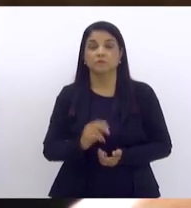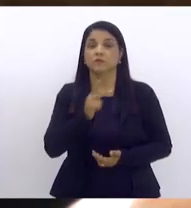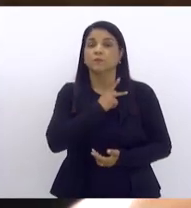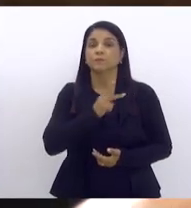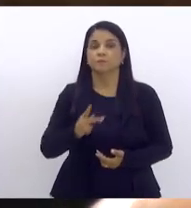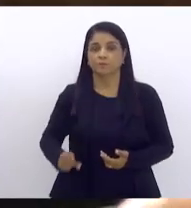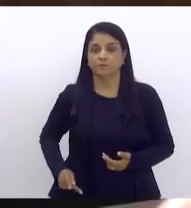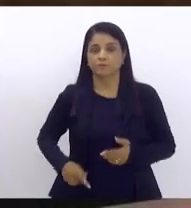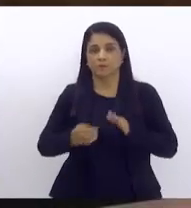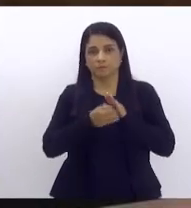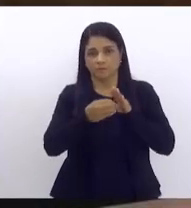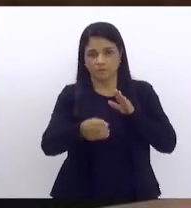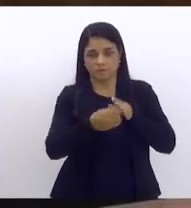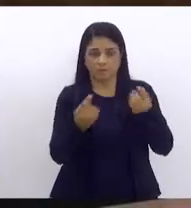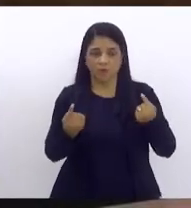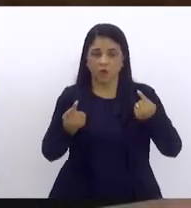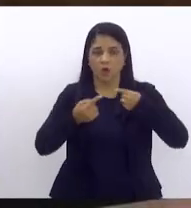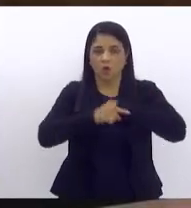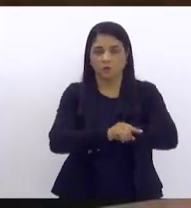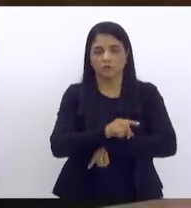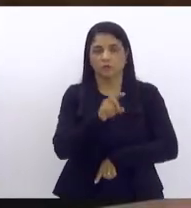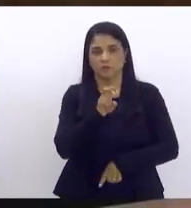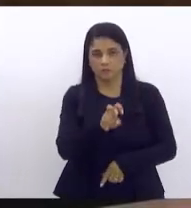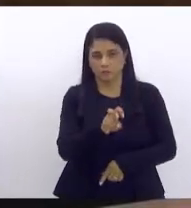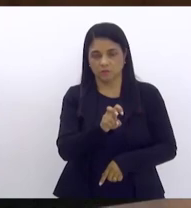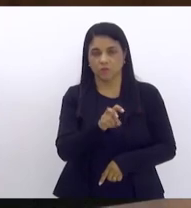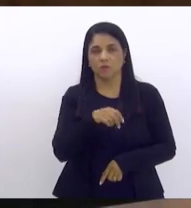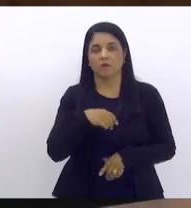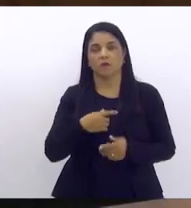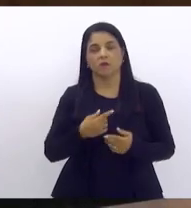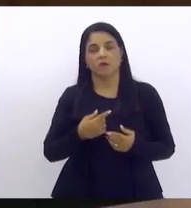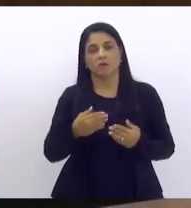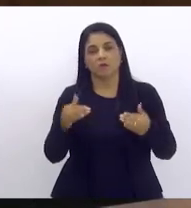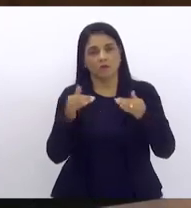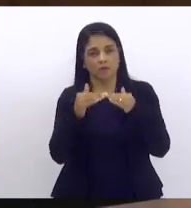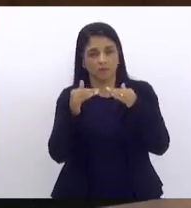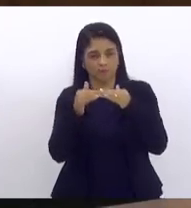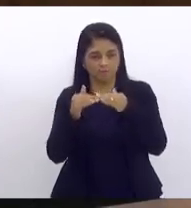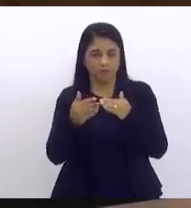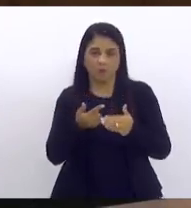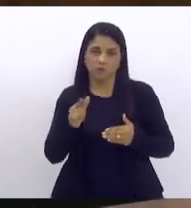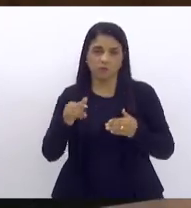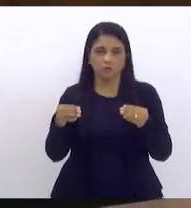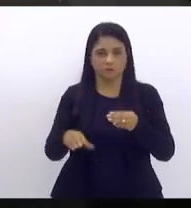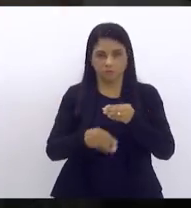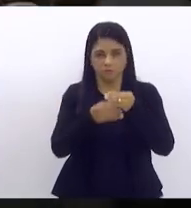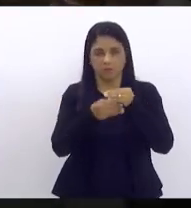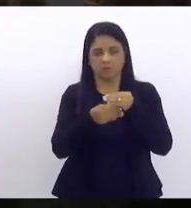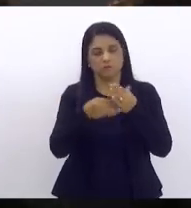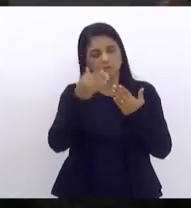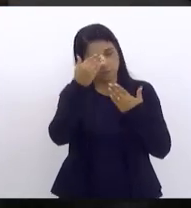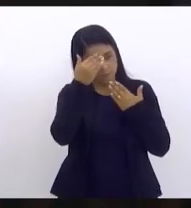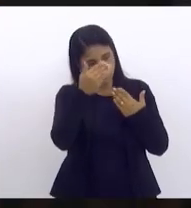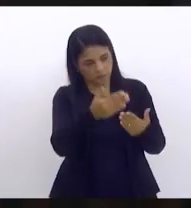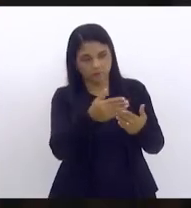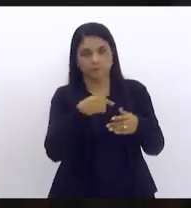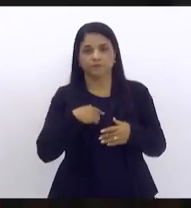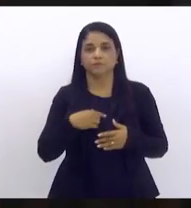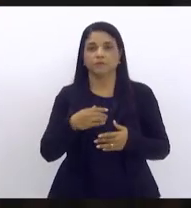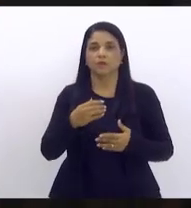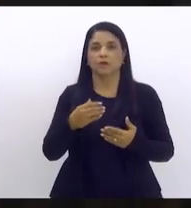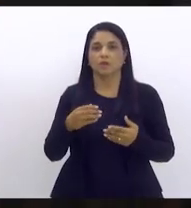Presidente, parecer contrário à emenda 5, favorável às demais emendas. Muito obrigado. Pela Comissão de